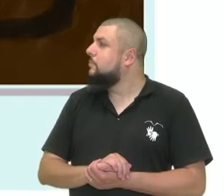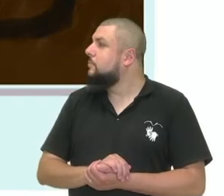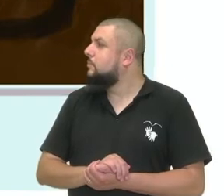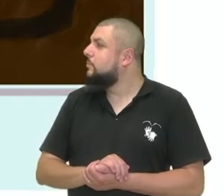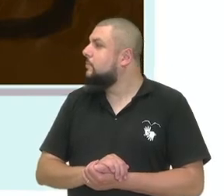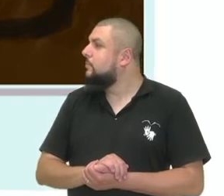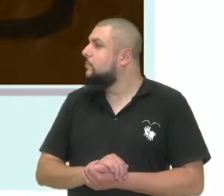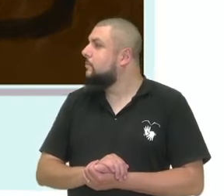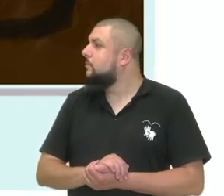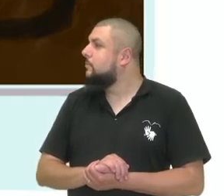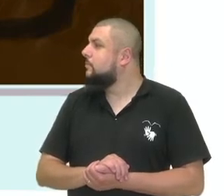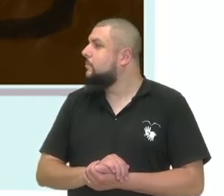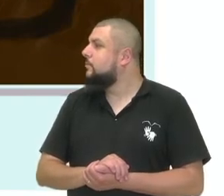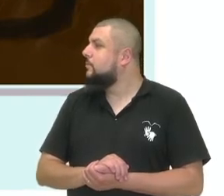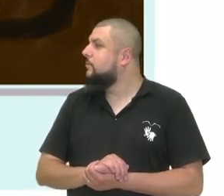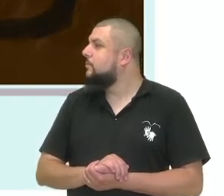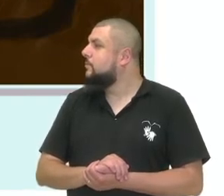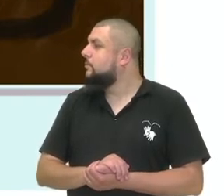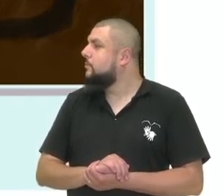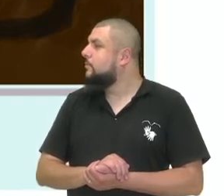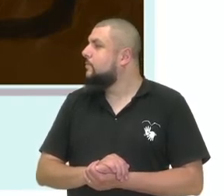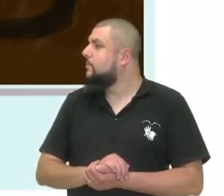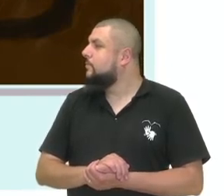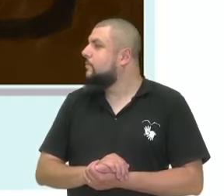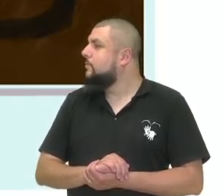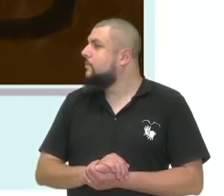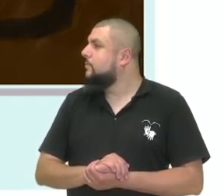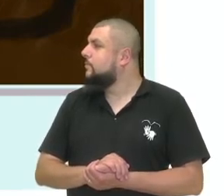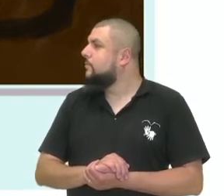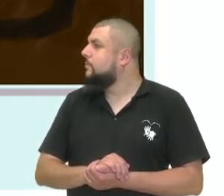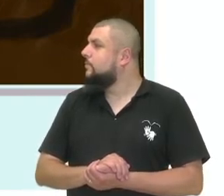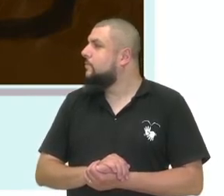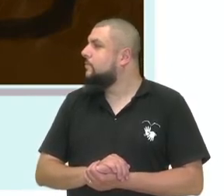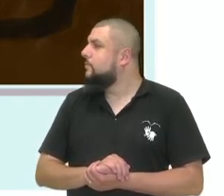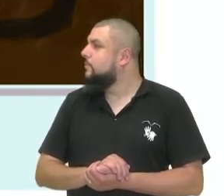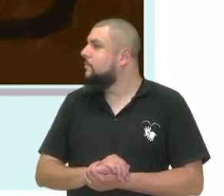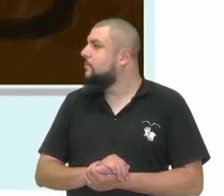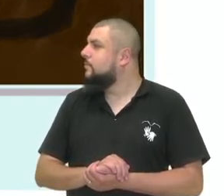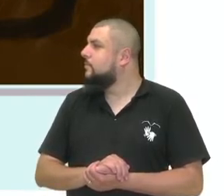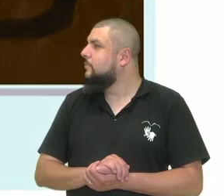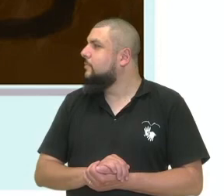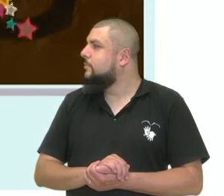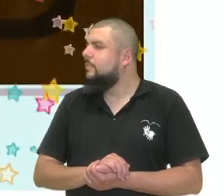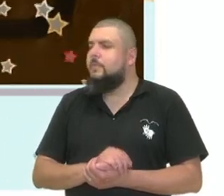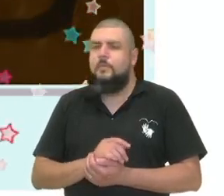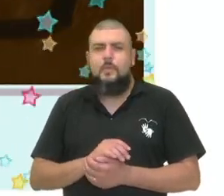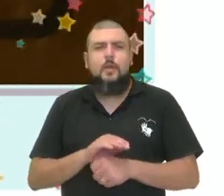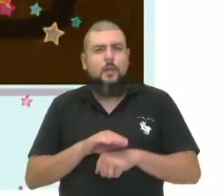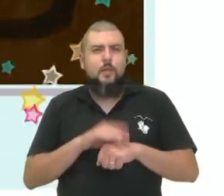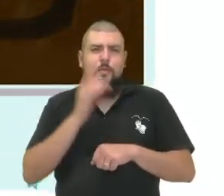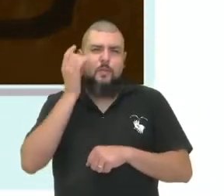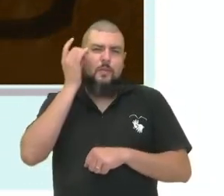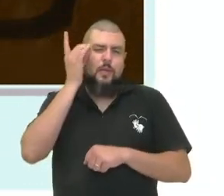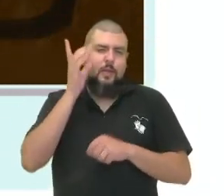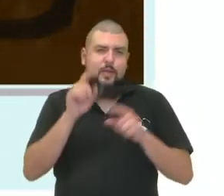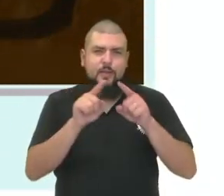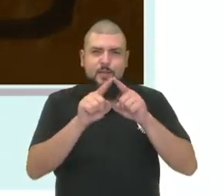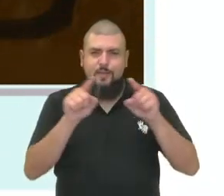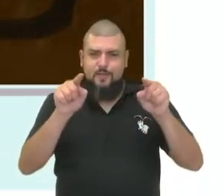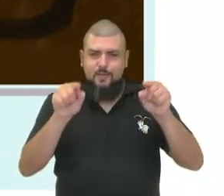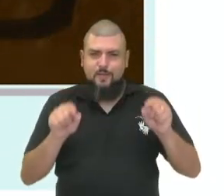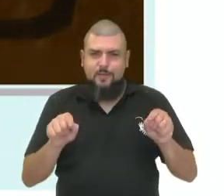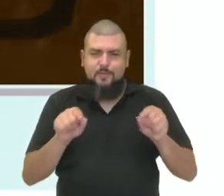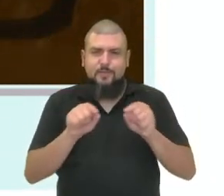quatro vértices aqui olha só esse é o mais famoso de todos é o quadrado né sim que saber qual que é